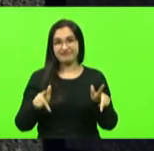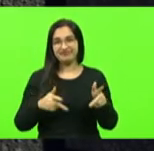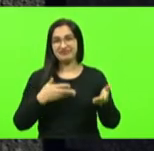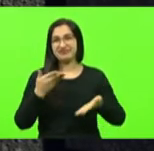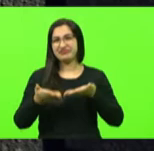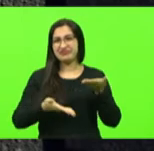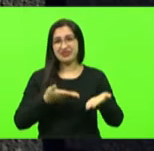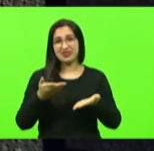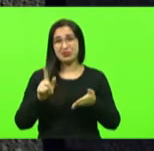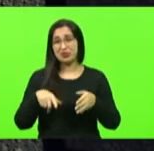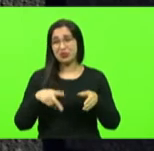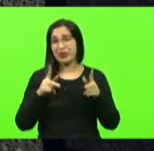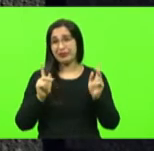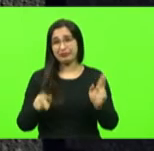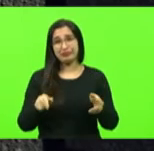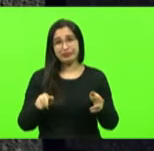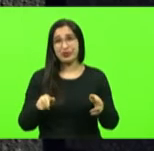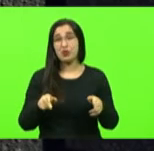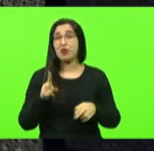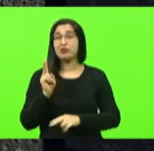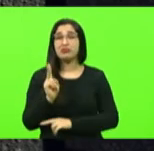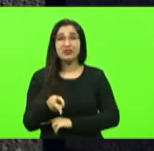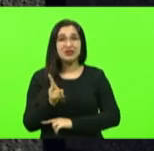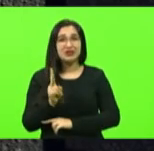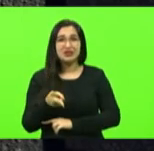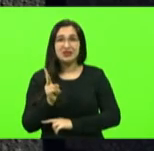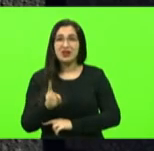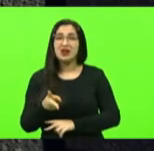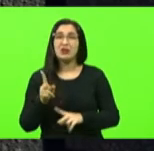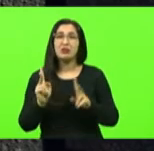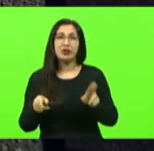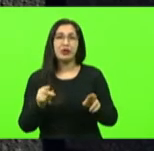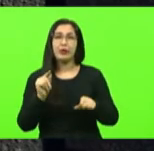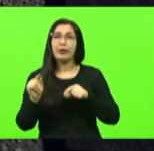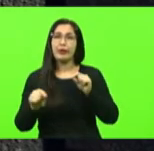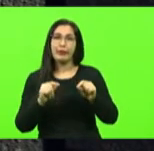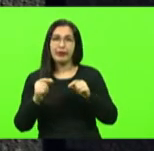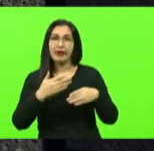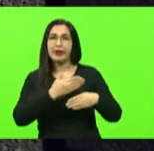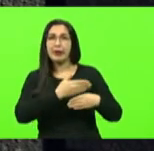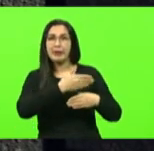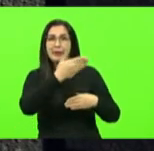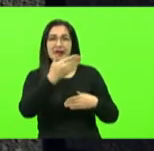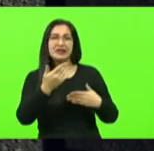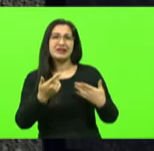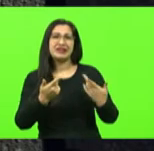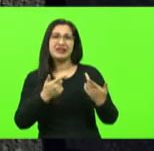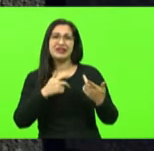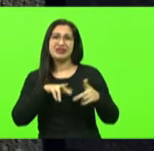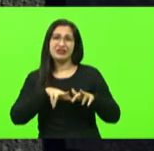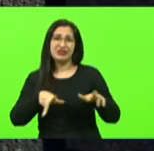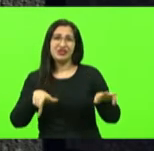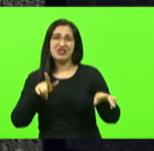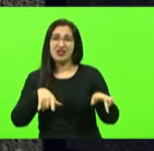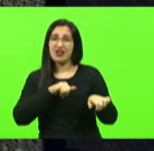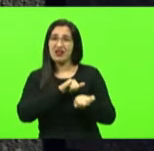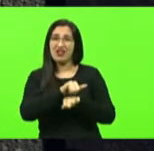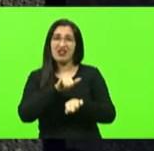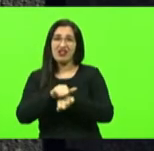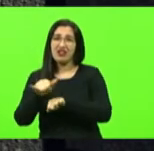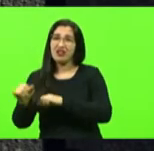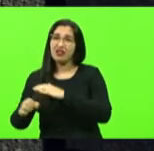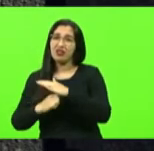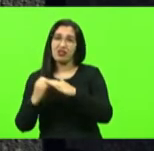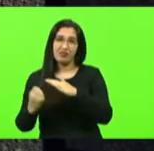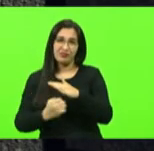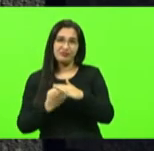a mesma coisa. Sempre era o atingido sempre foi enganado pelas empresas,